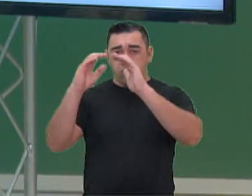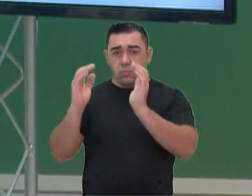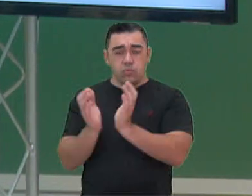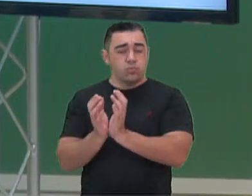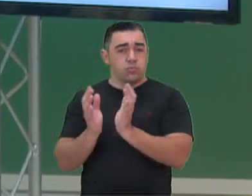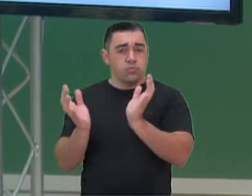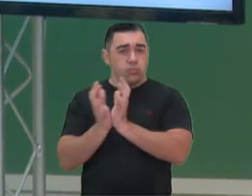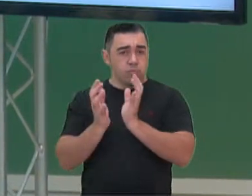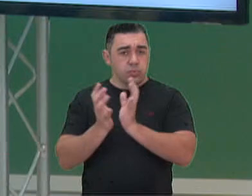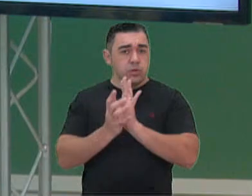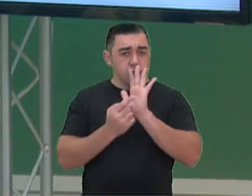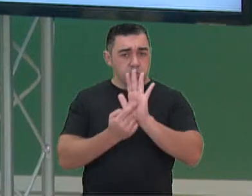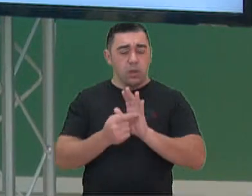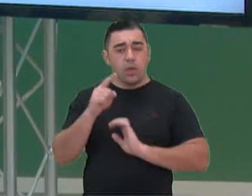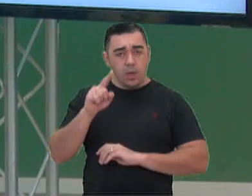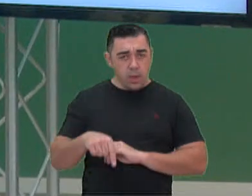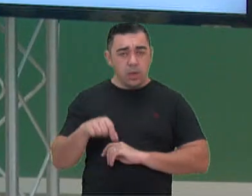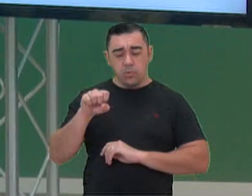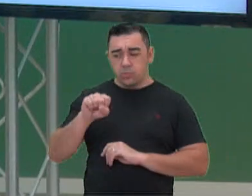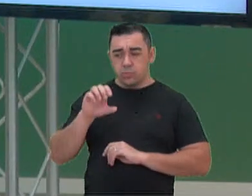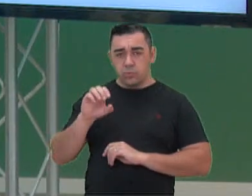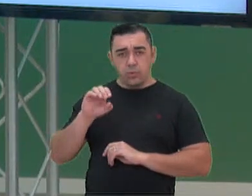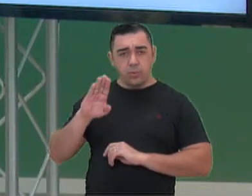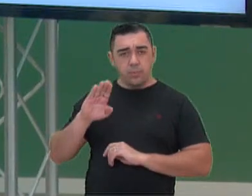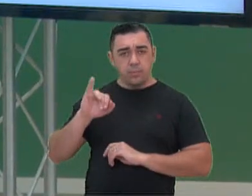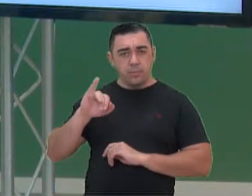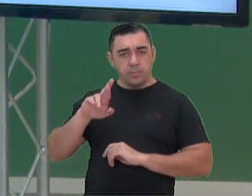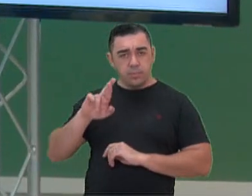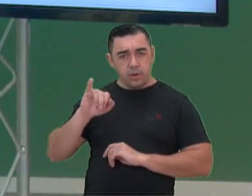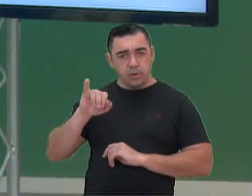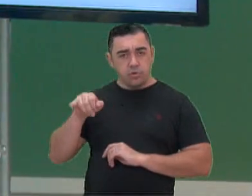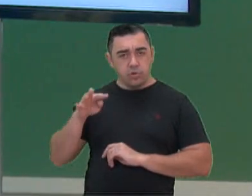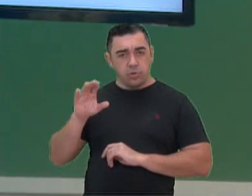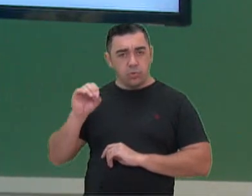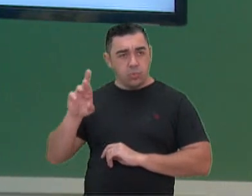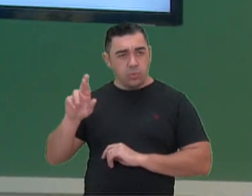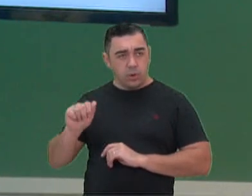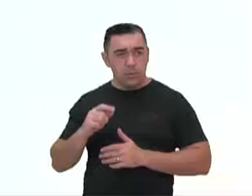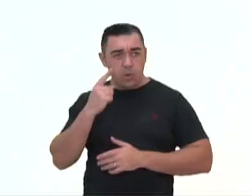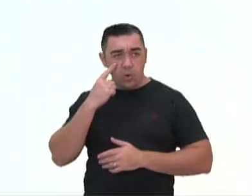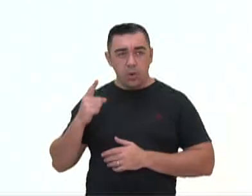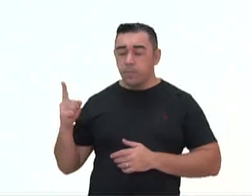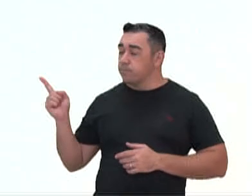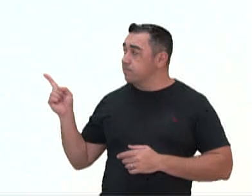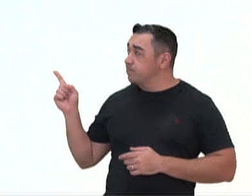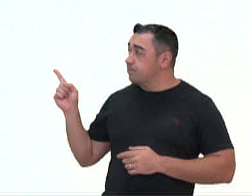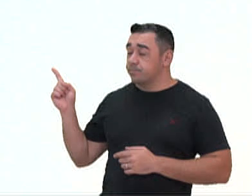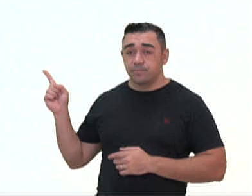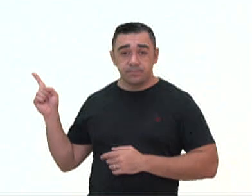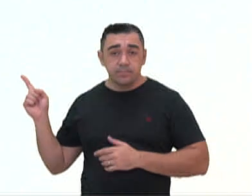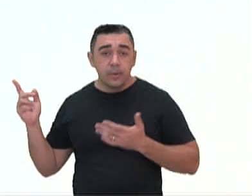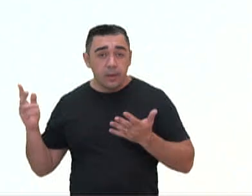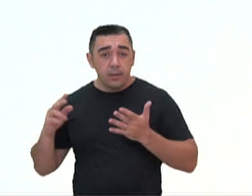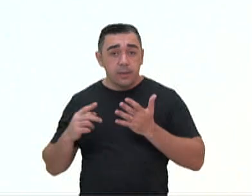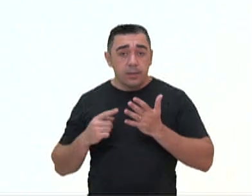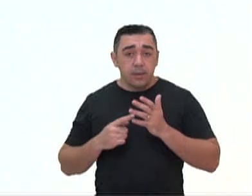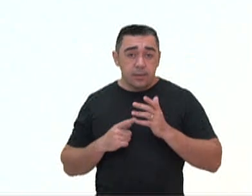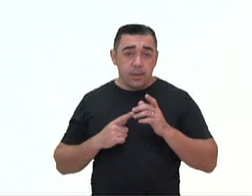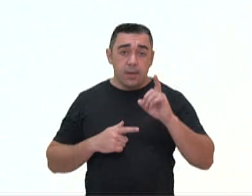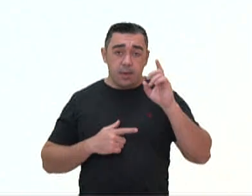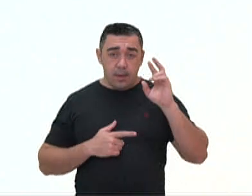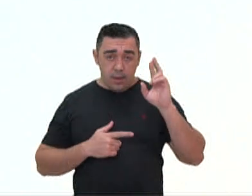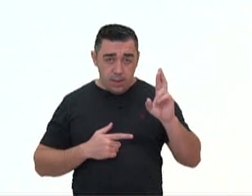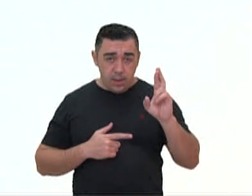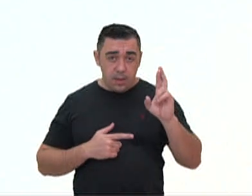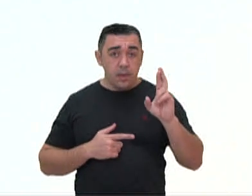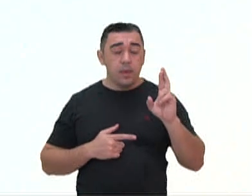indicado para ser função sobrejetora. E olha só, aqui na tela, o contradomínio indicado são